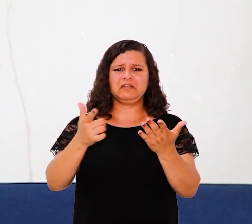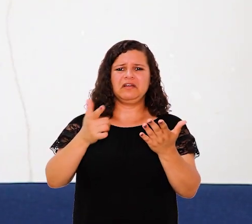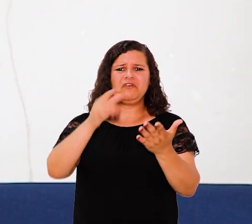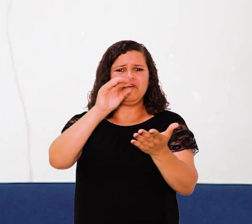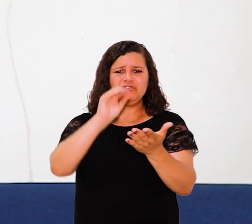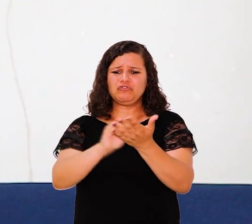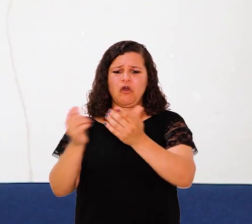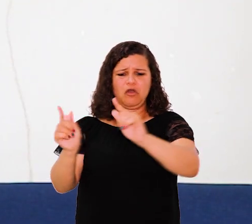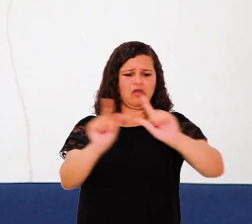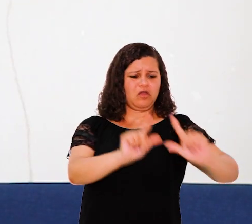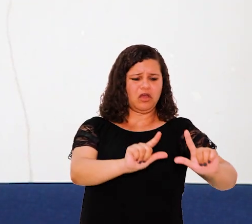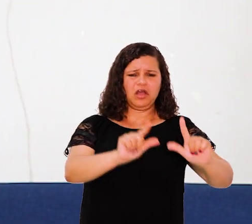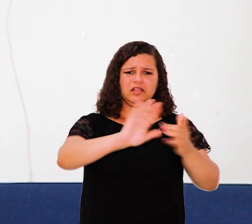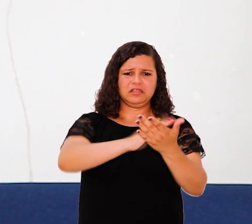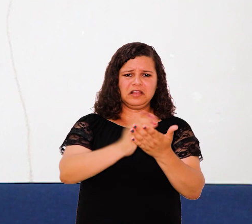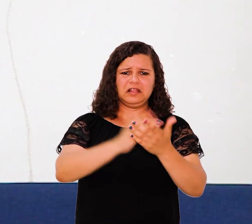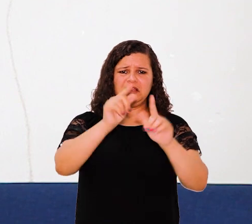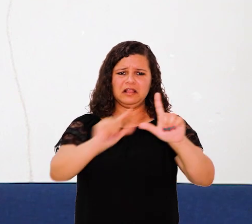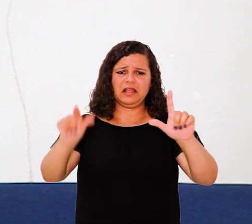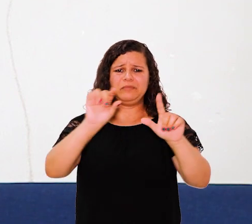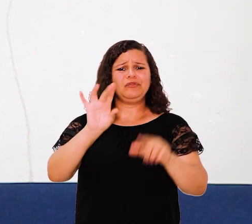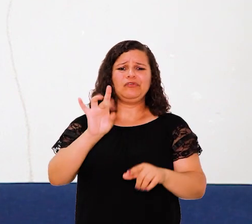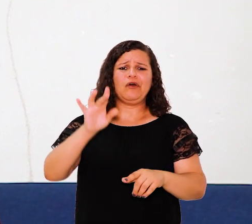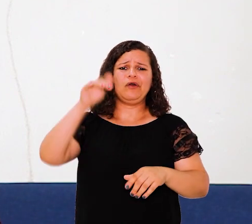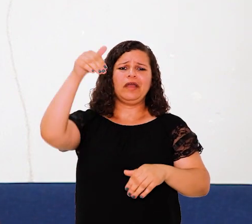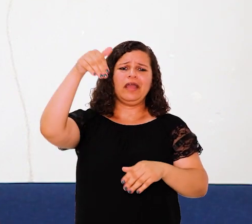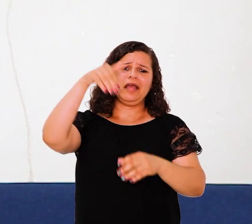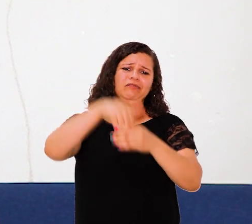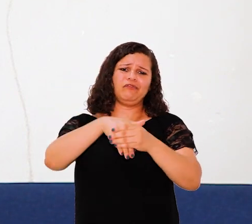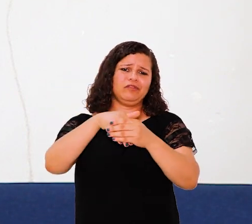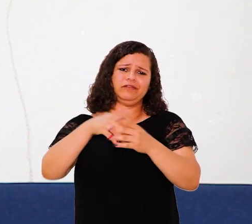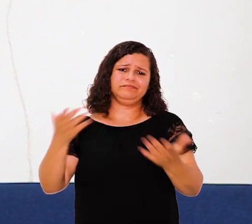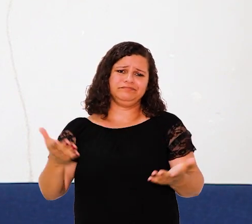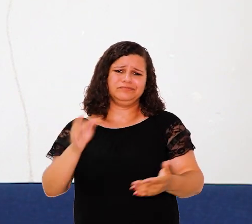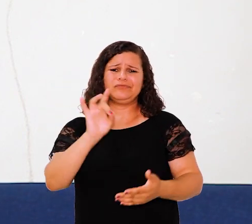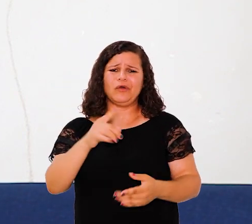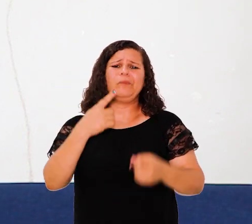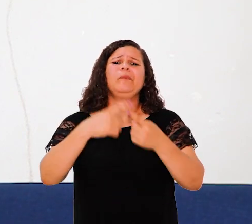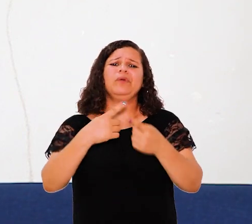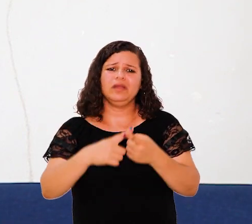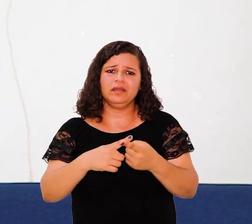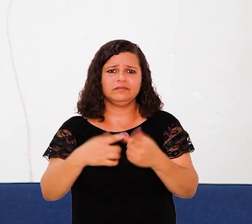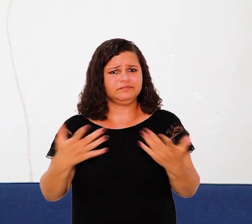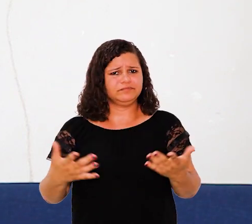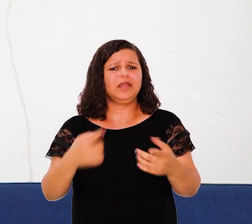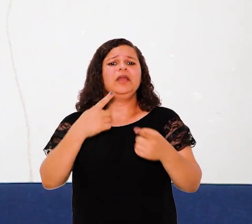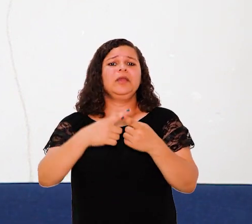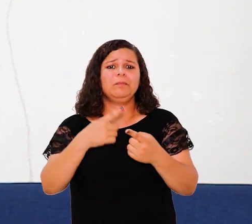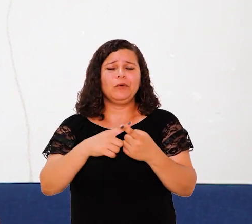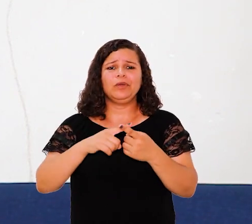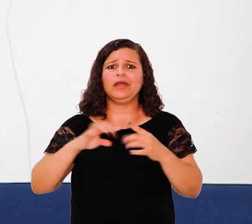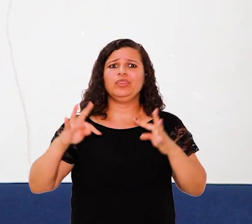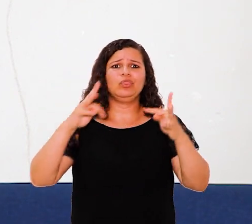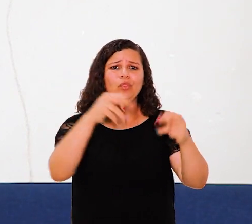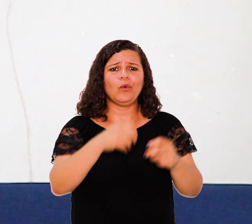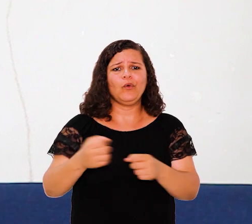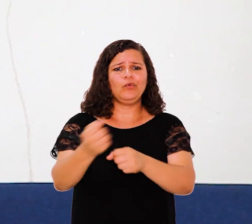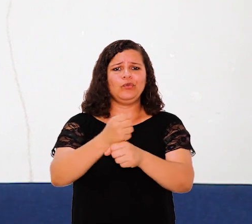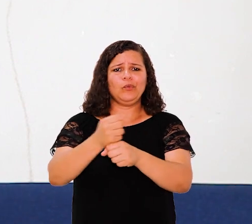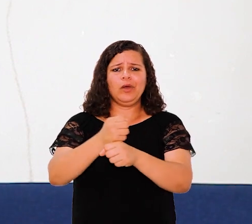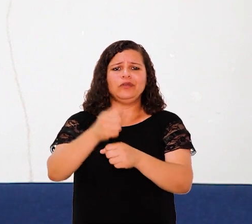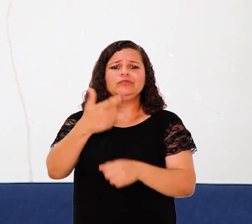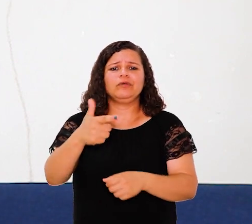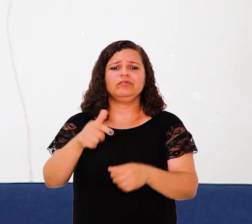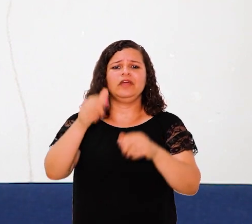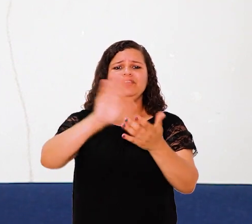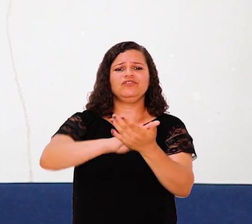televisão, só coloca a janela de intérprete nos programas eleitorais. Mas por quê? Por que será isso? E por que durante todo o ano